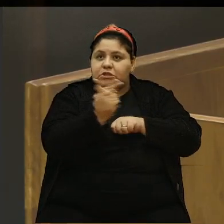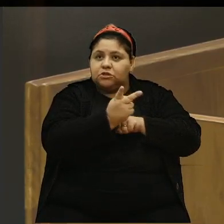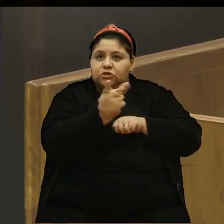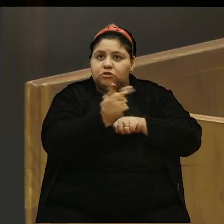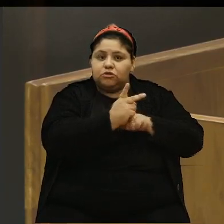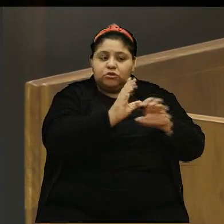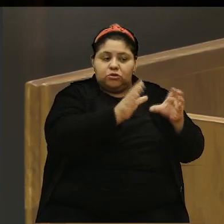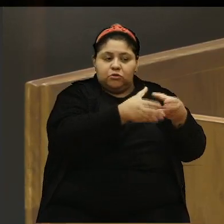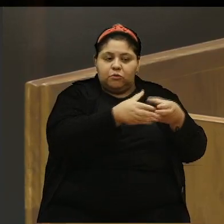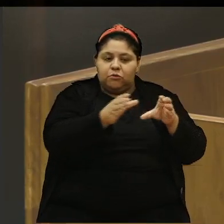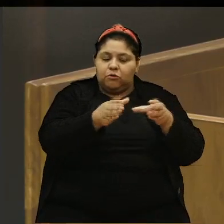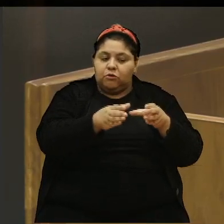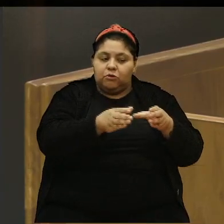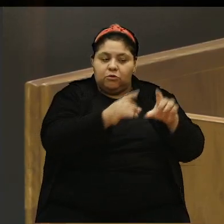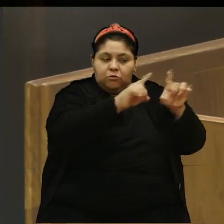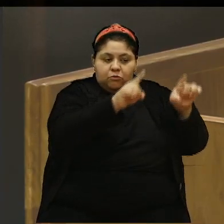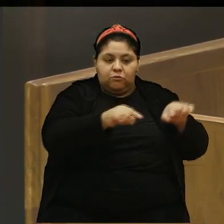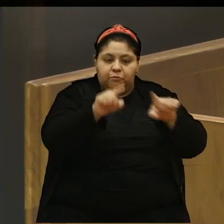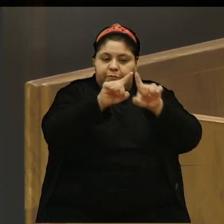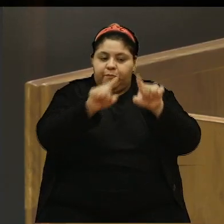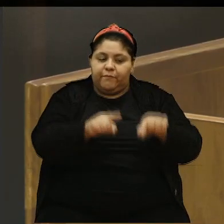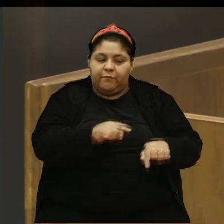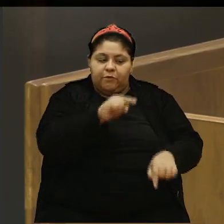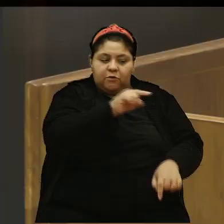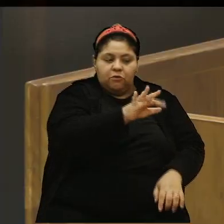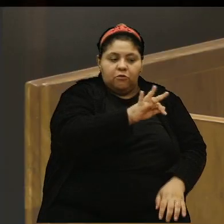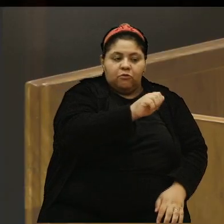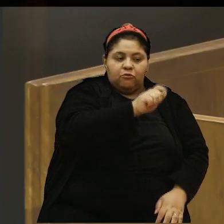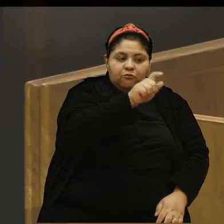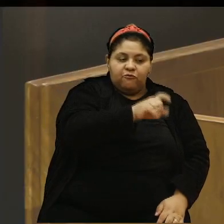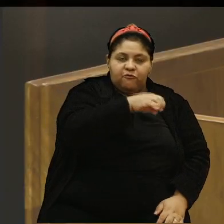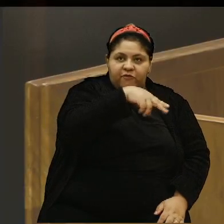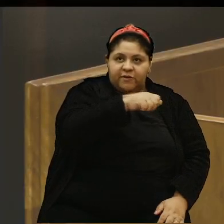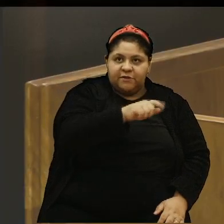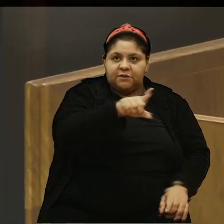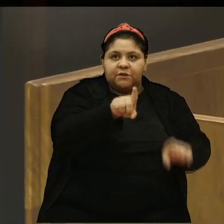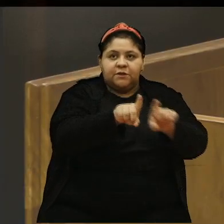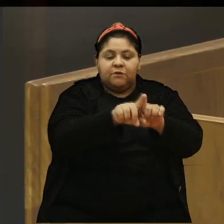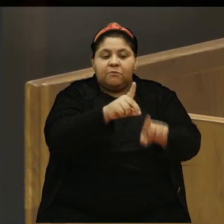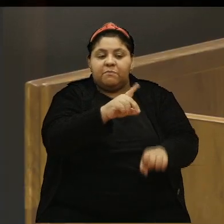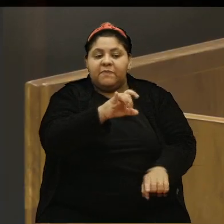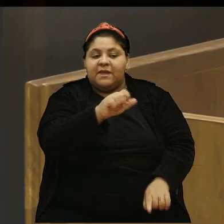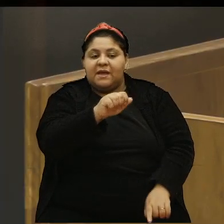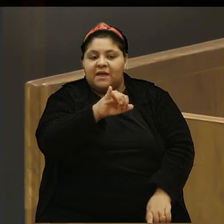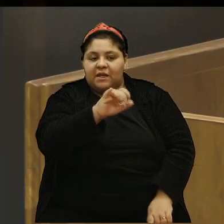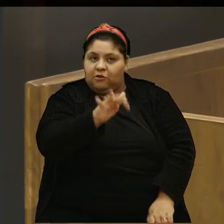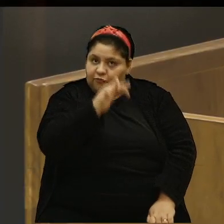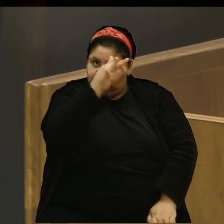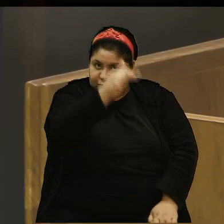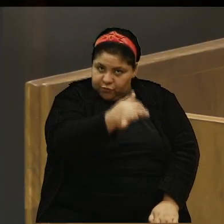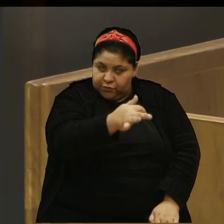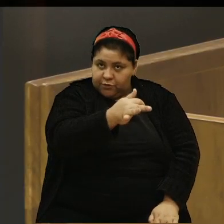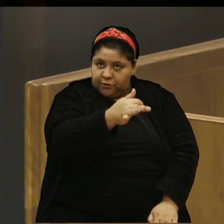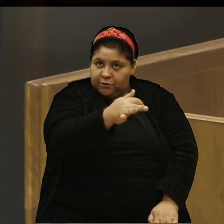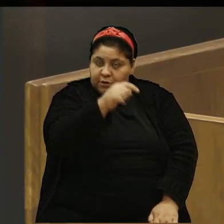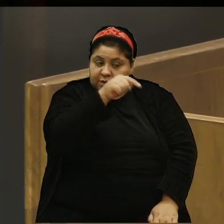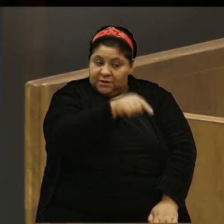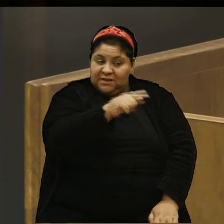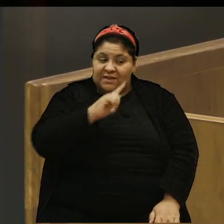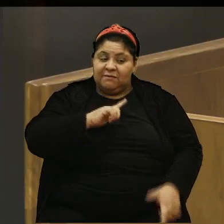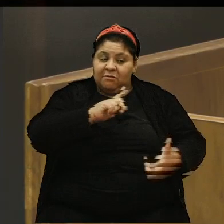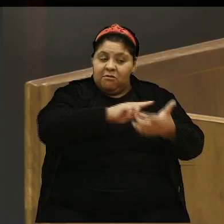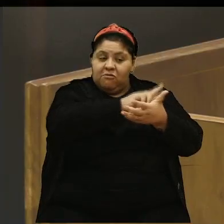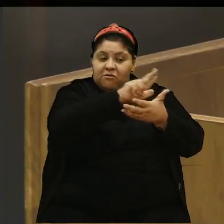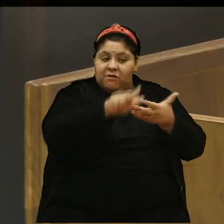na bacia tanto do Faxinal como a do Piaí, no futuro, E ali tem vários